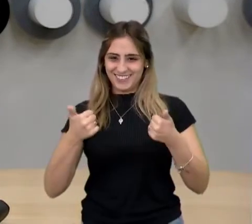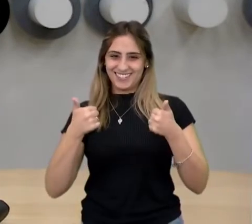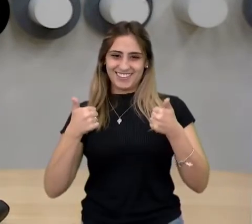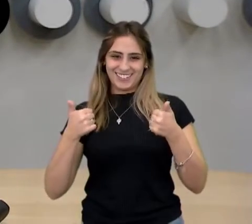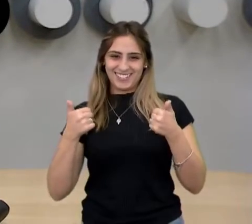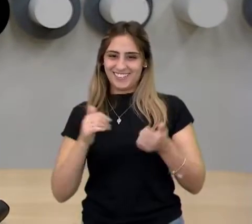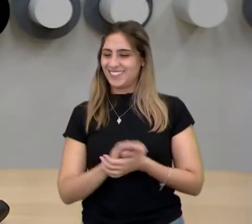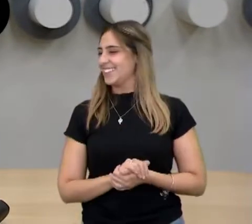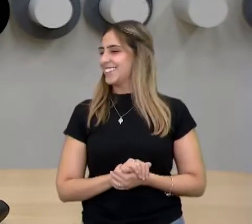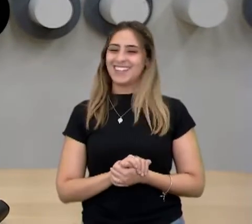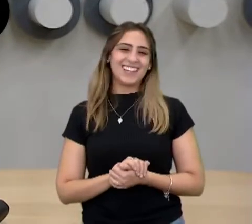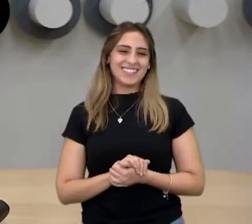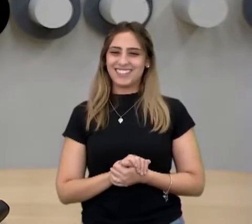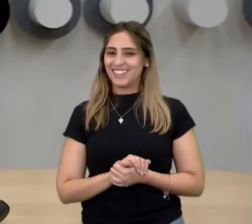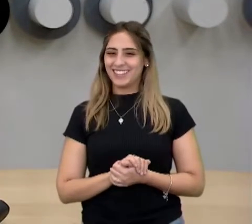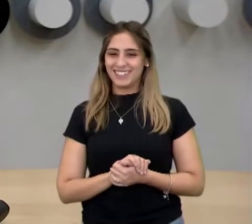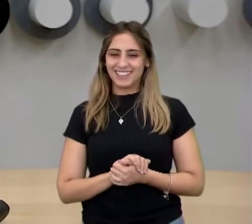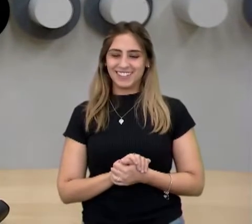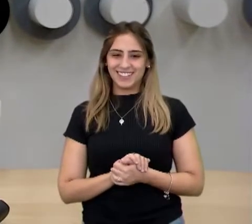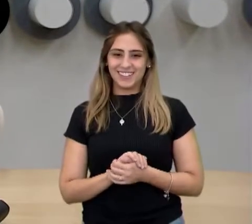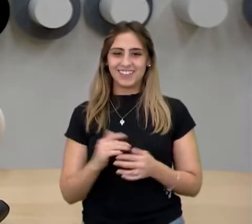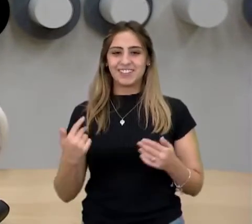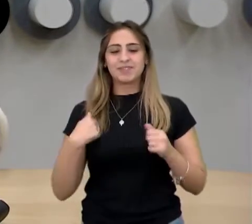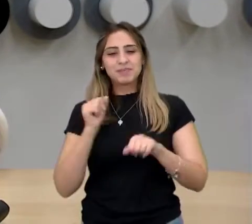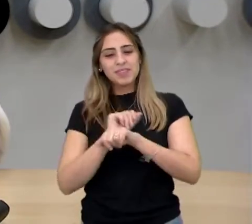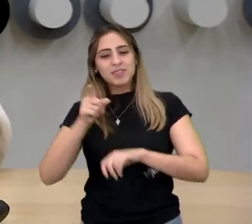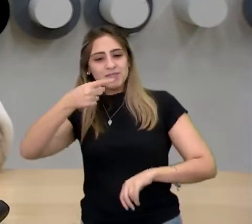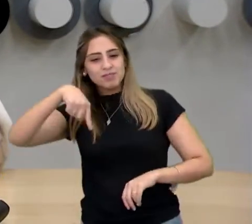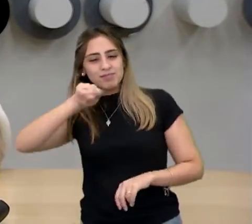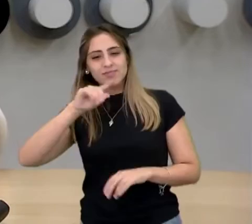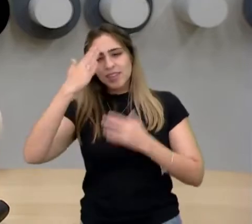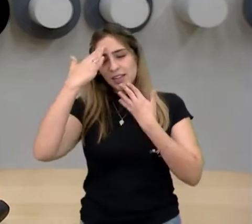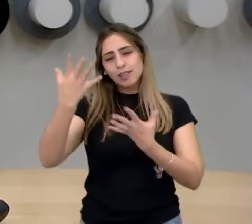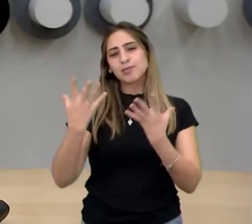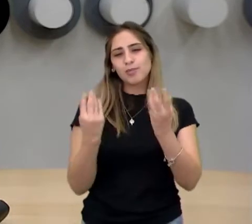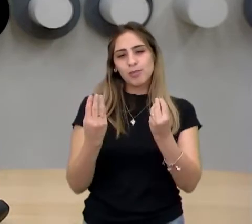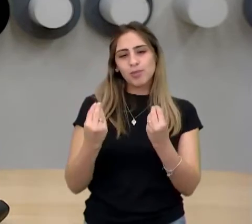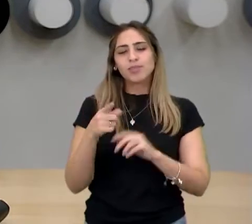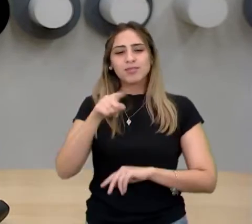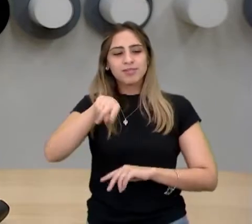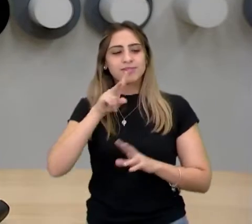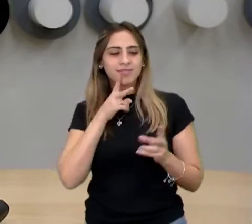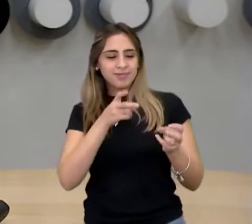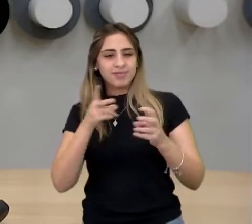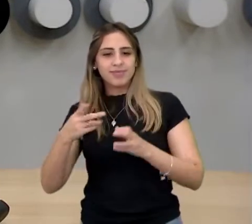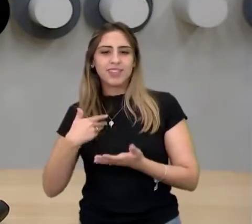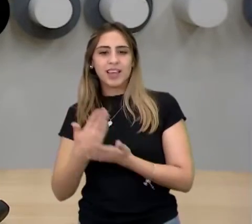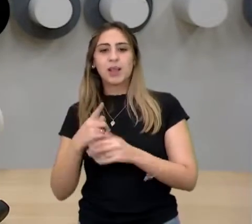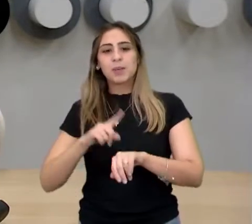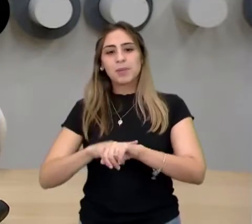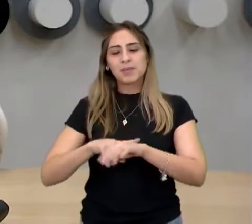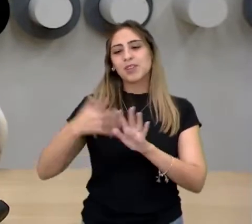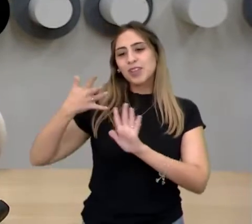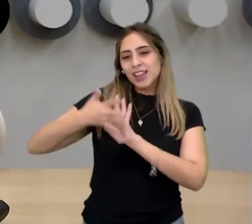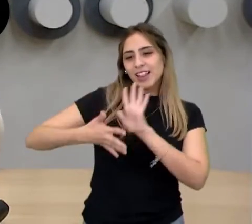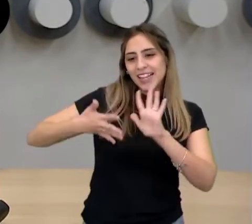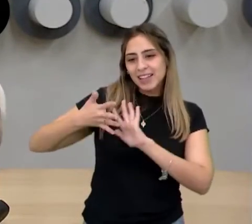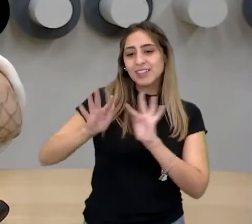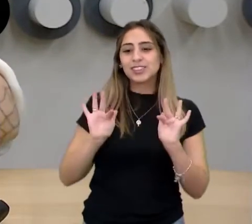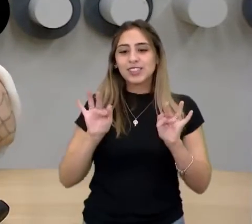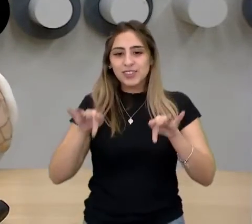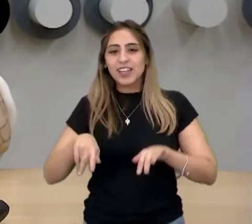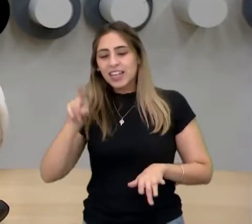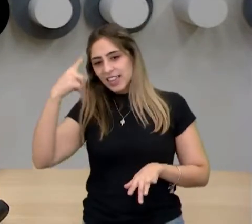Perfeito, te agradeço muitíssimo, espero que vocês aí tenham pego também. A cada aula a gente tem o nosso Momento Libras e no final